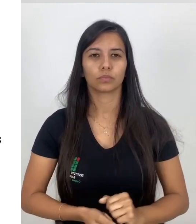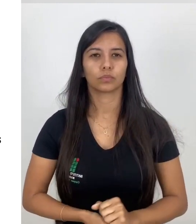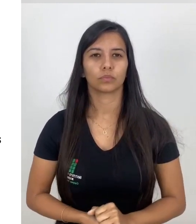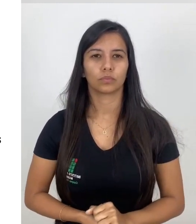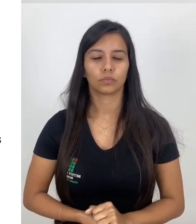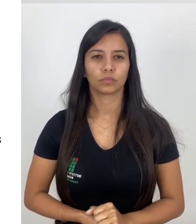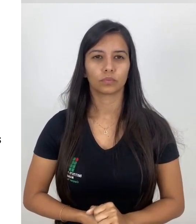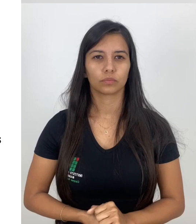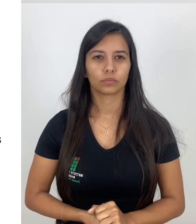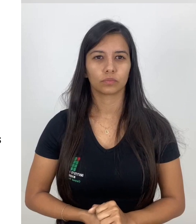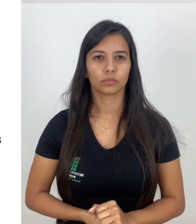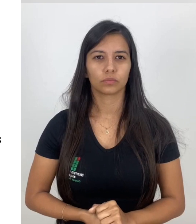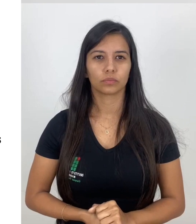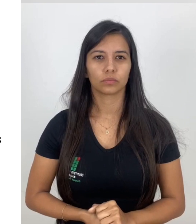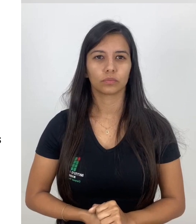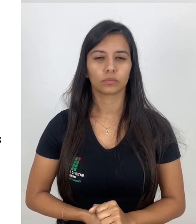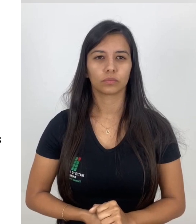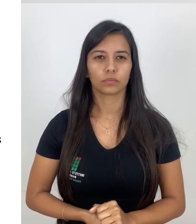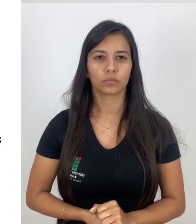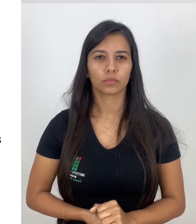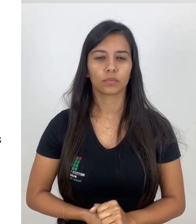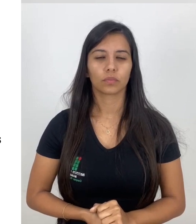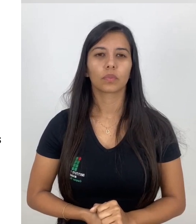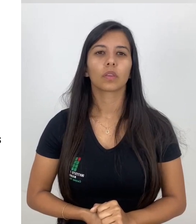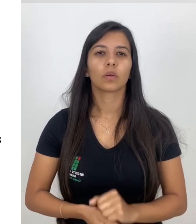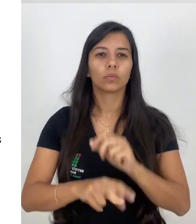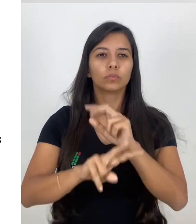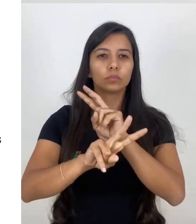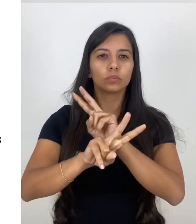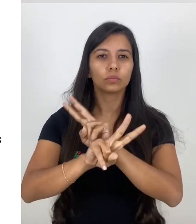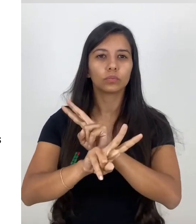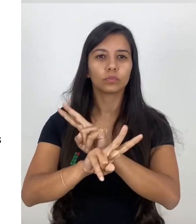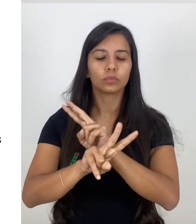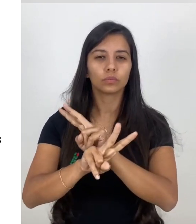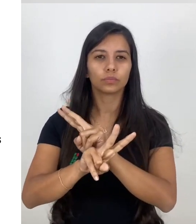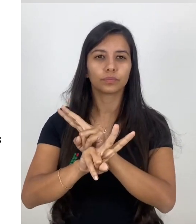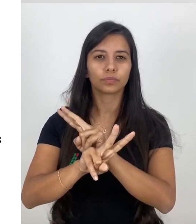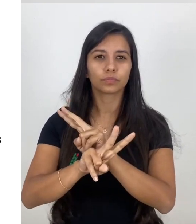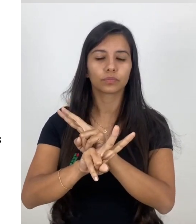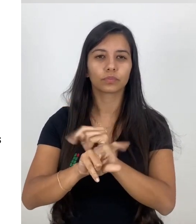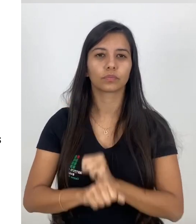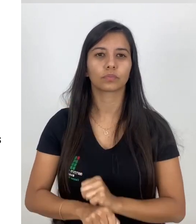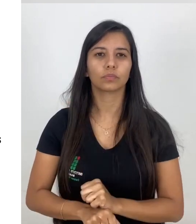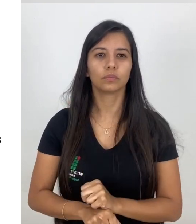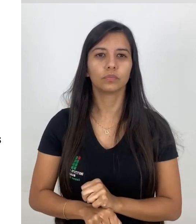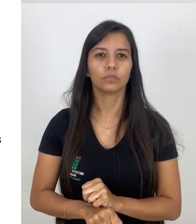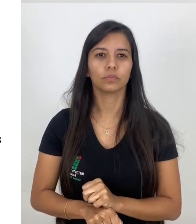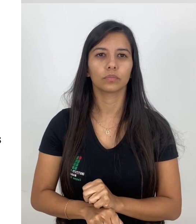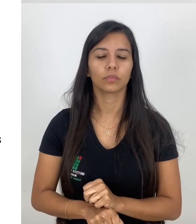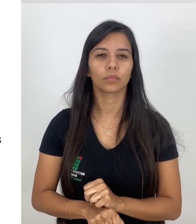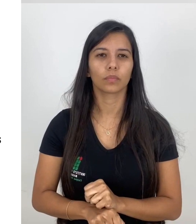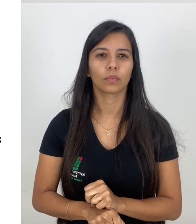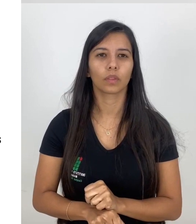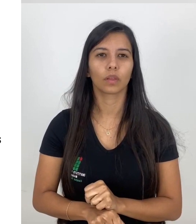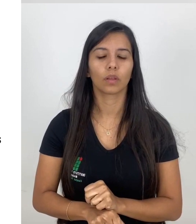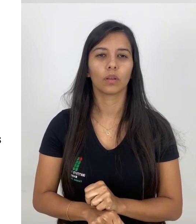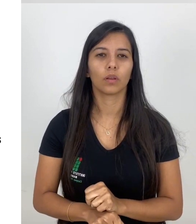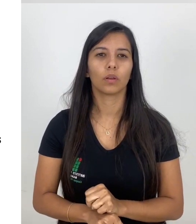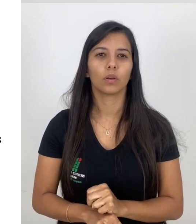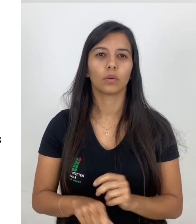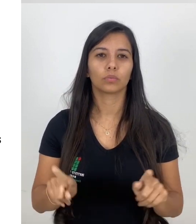ficam um de frente para o outro. A gente chama de cromossomos homólogos aqueles que vão ser,